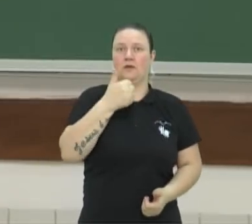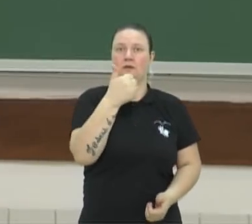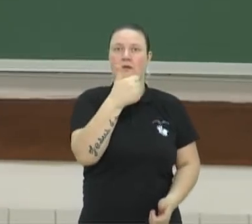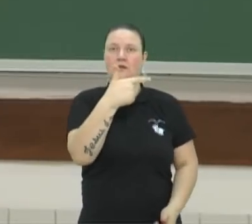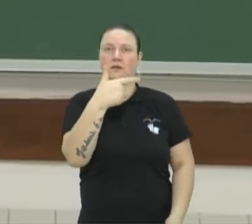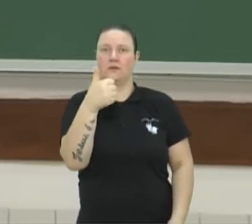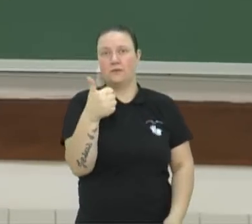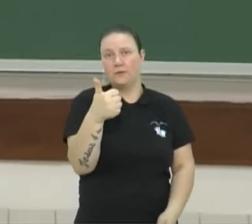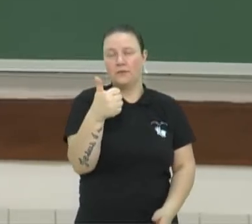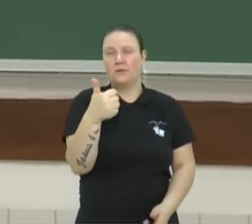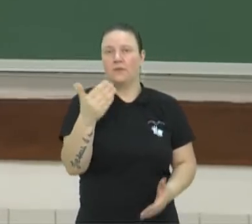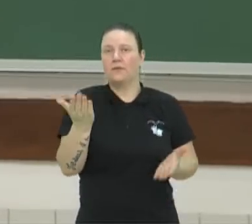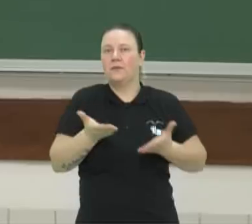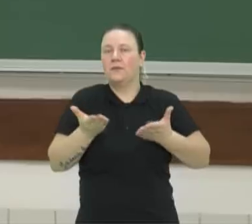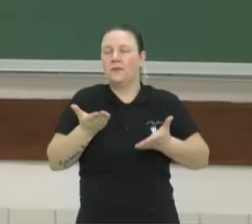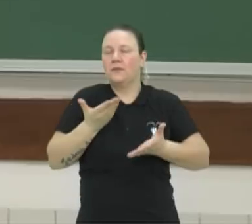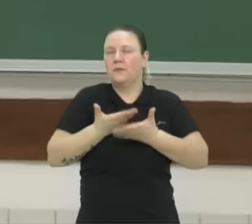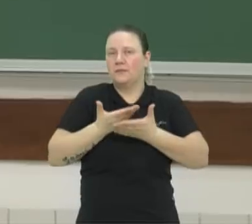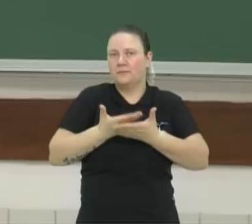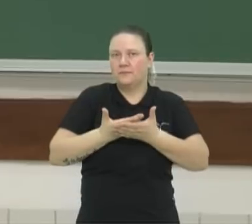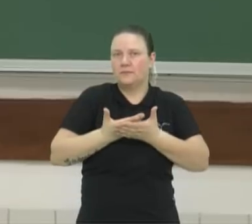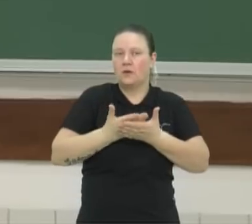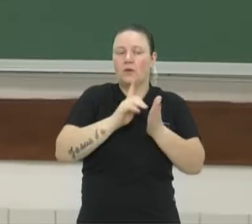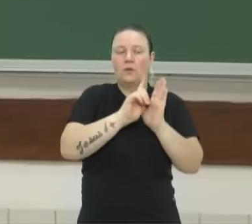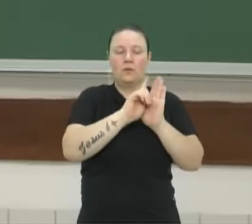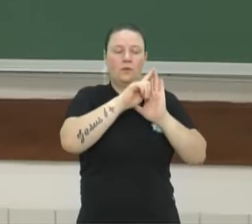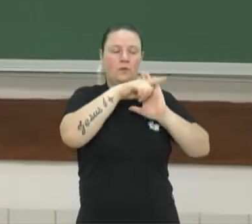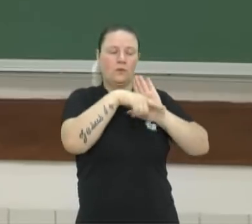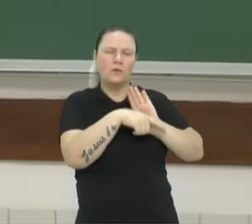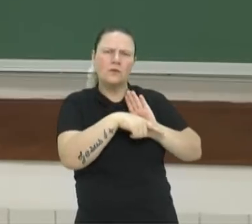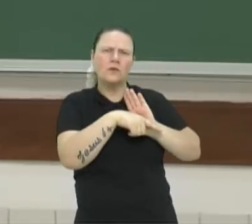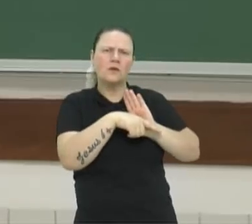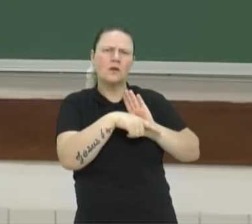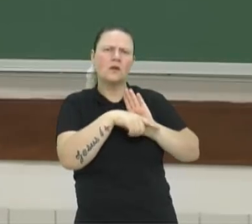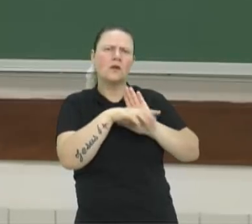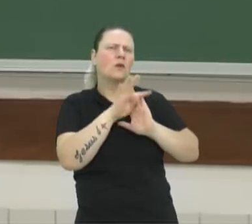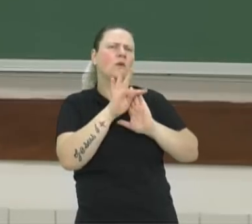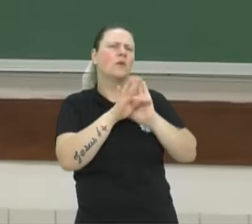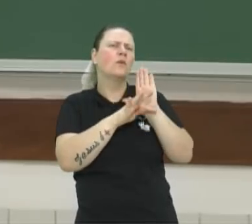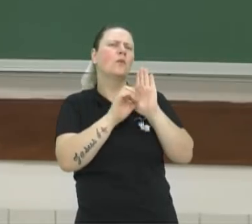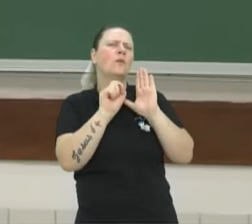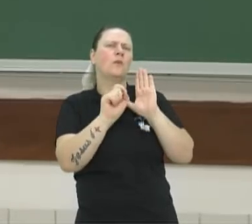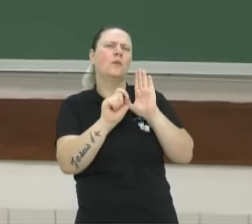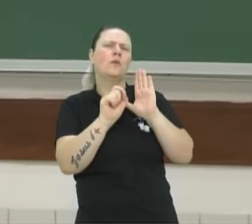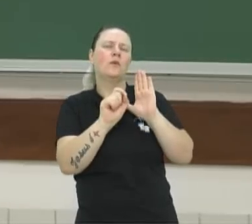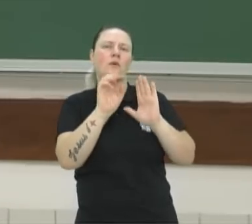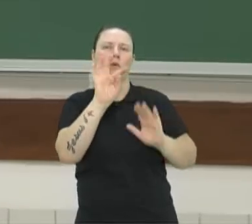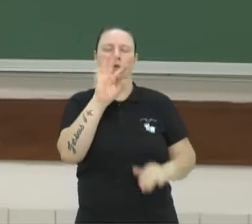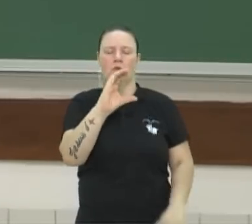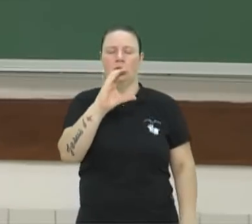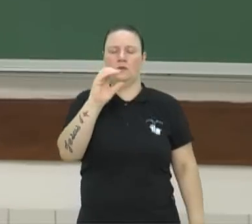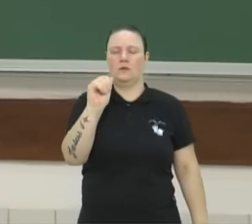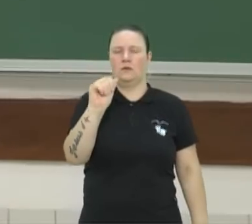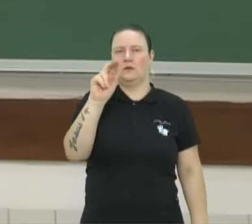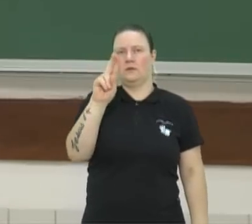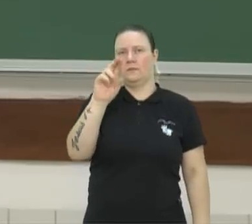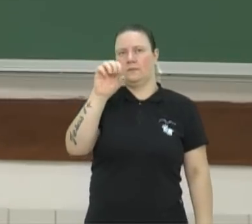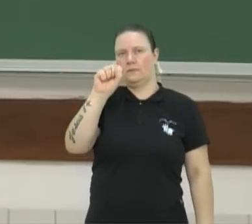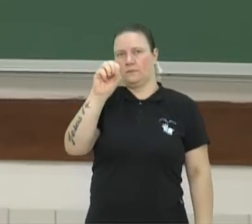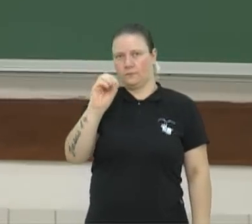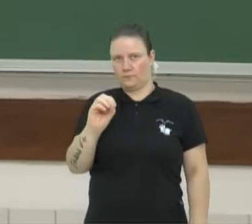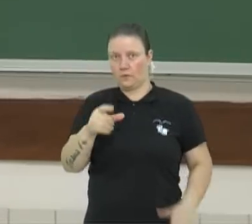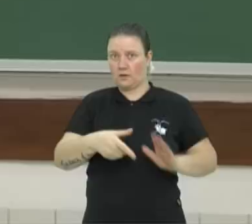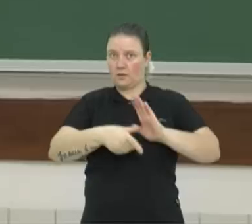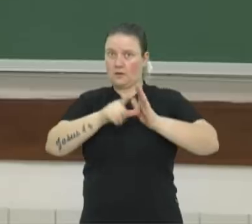Nós vamos falar sobre o gênero textual causo, né? Mas antes de entrarmos na parte do conteúdo, vamos